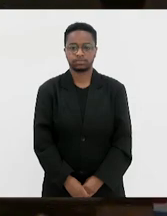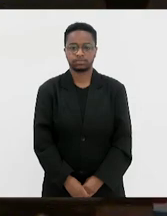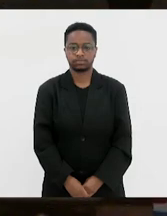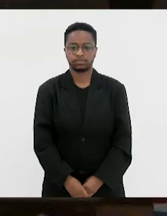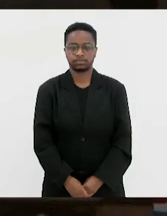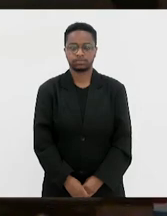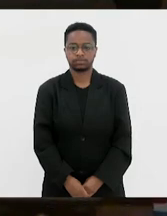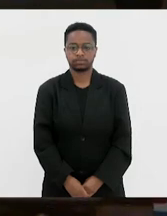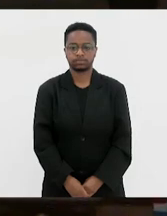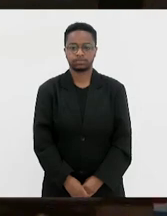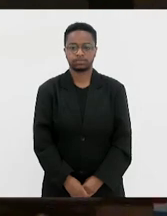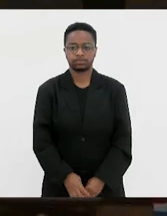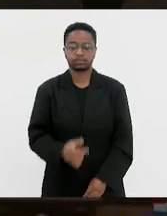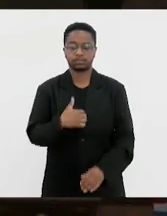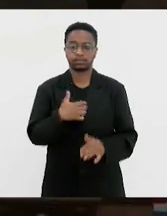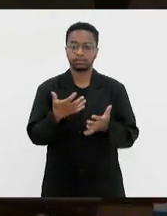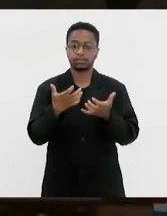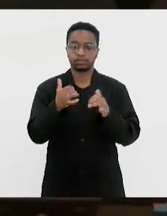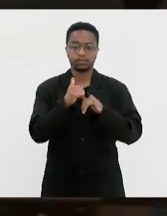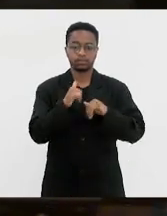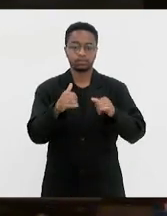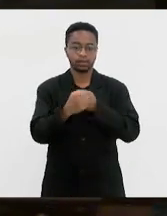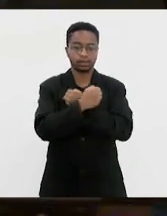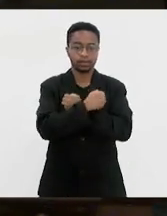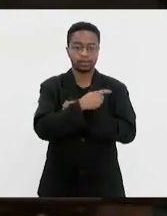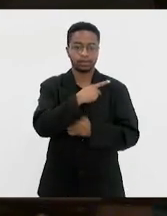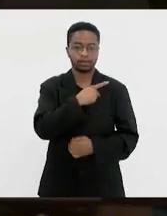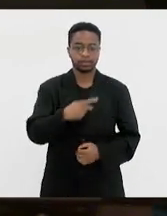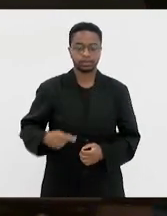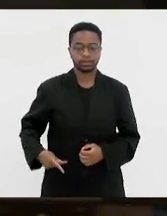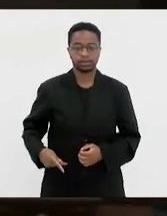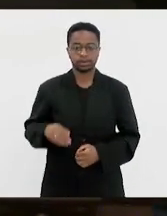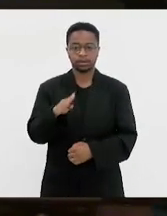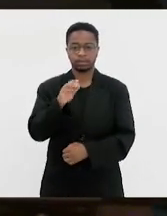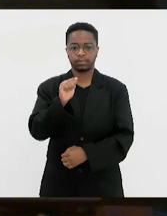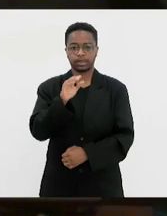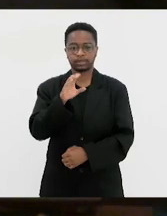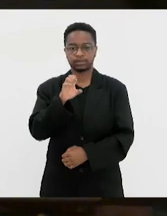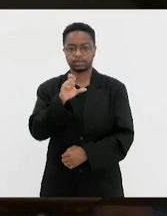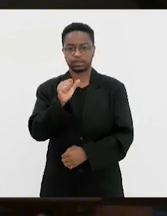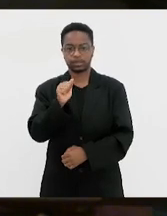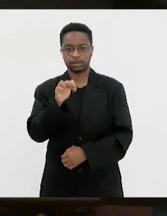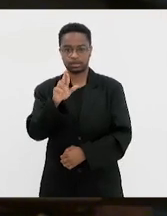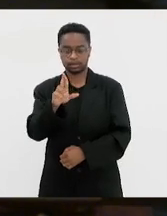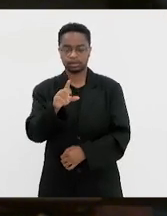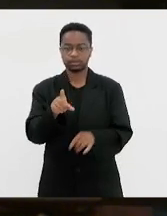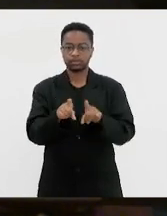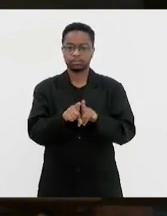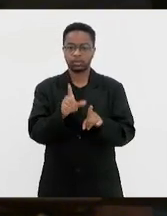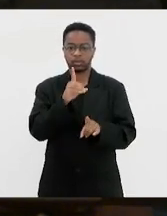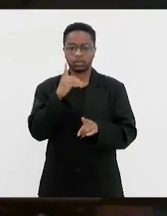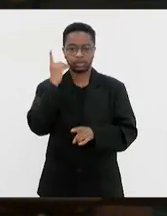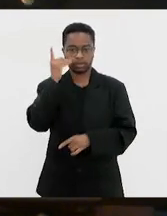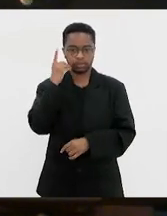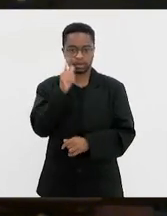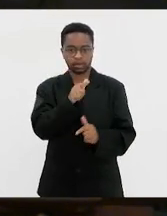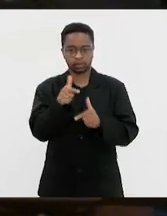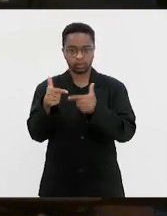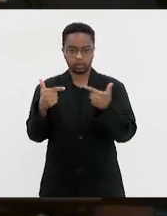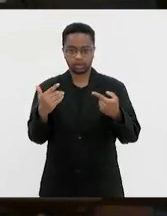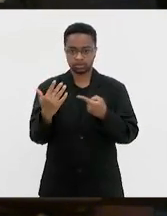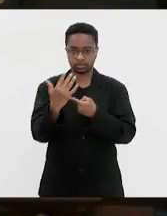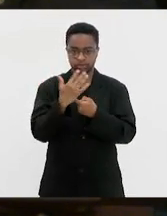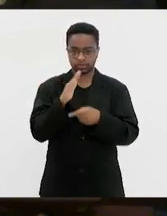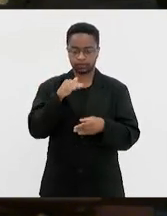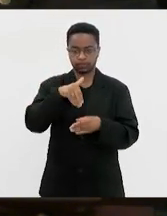Gostaria de deixar um abraço aqui para o nosso presidente Rodrigo Bacelar, né, os nobres deputados também que ajudaram a